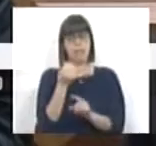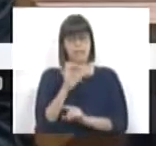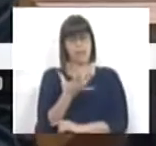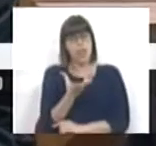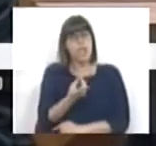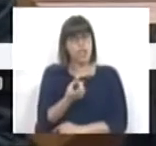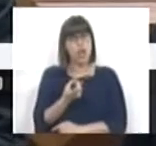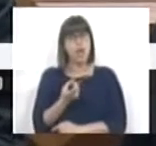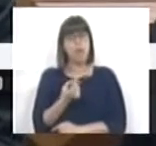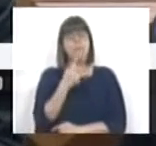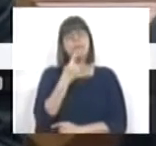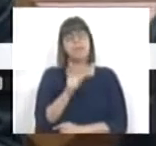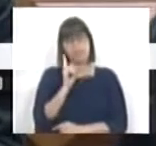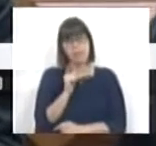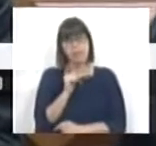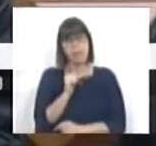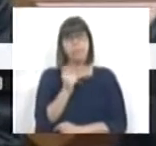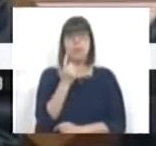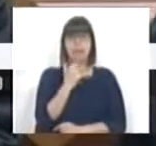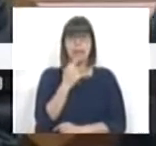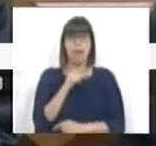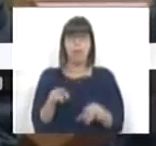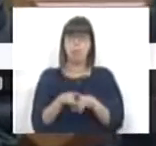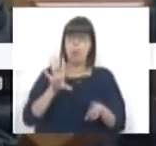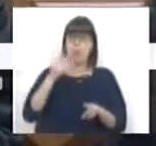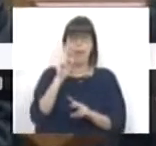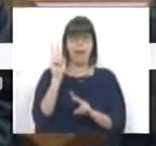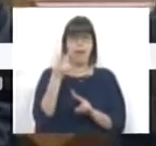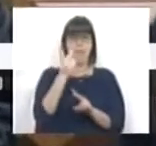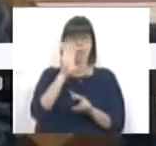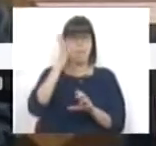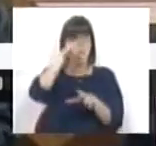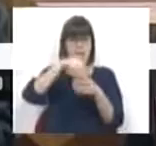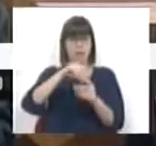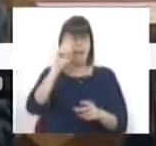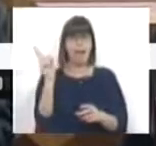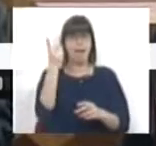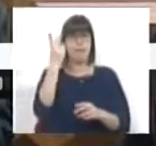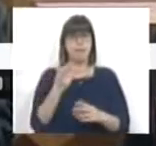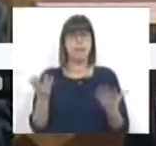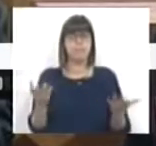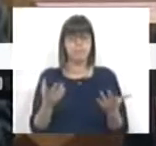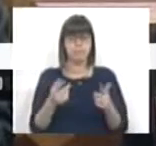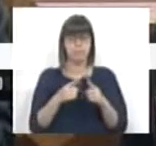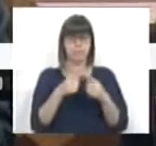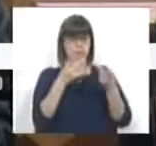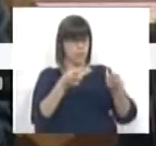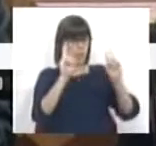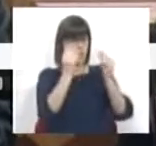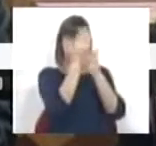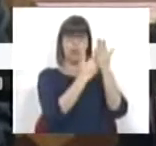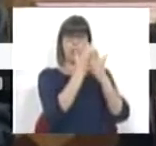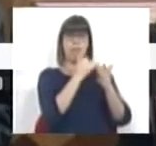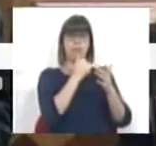19 dizia a inglaterra um país com dois países quando os infantis do liberalismo econômico